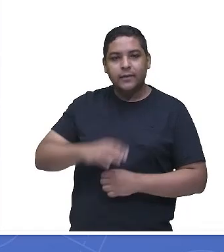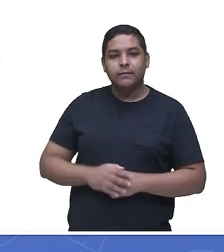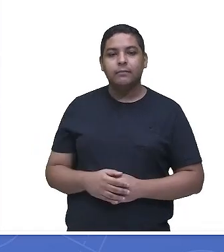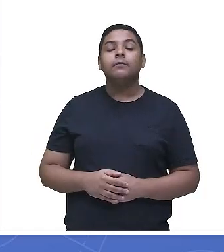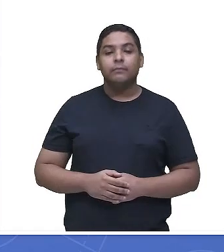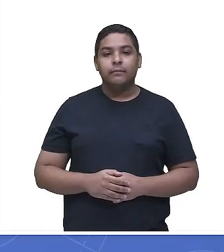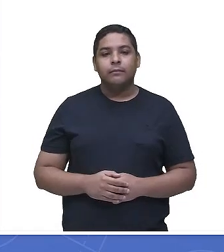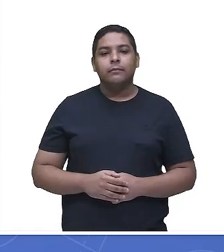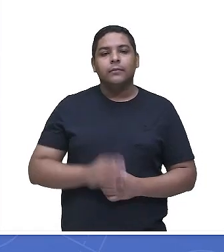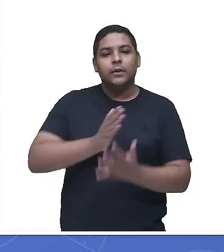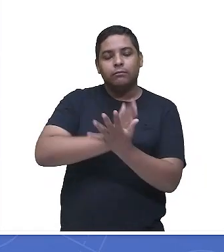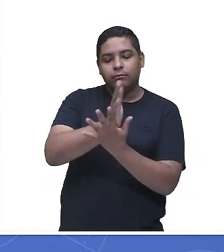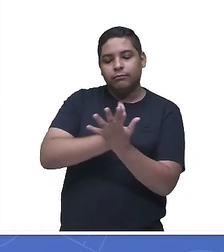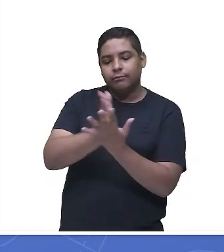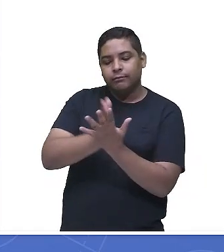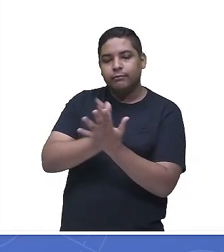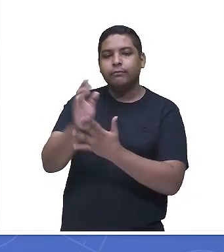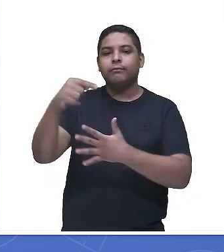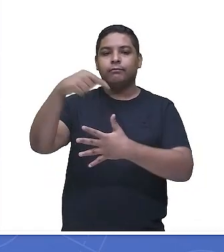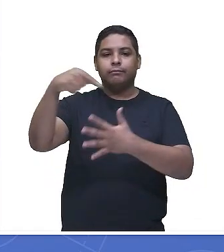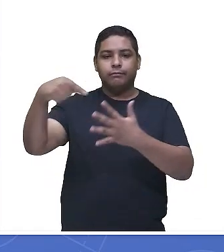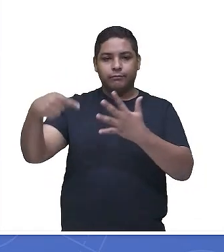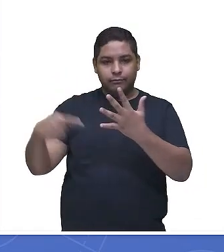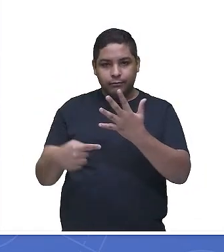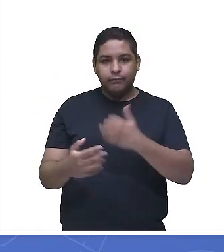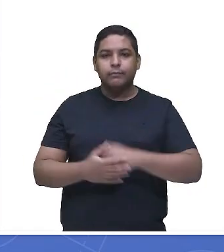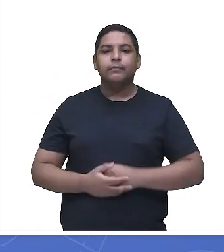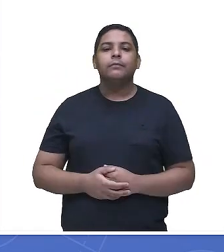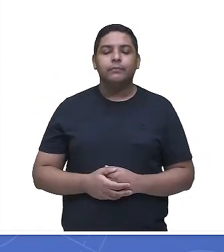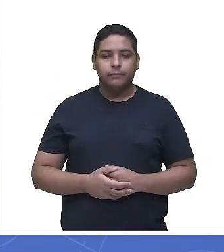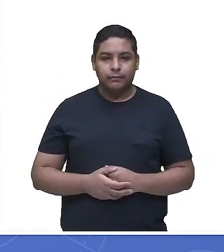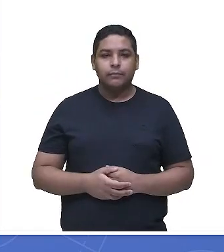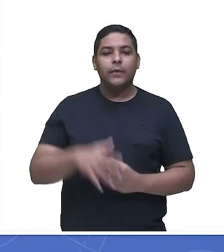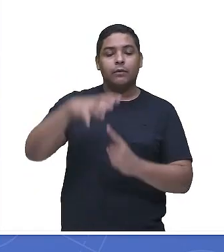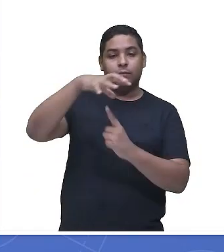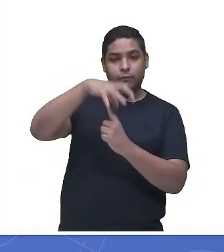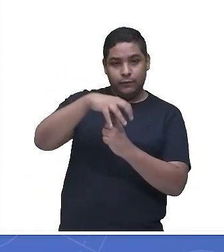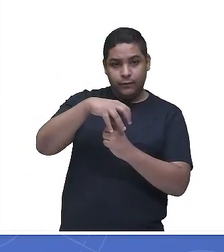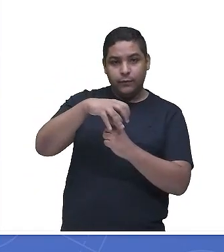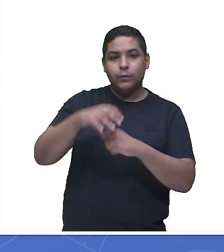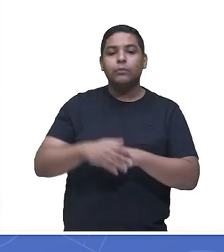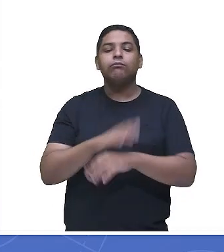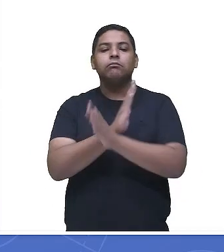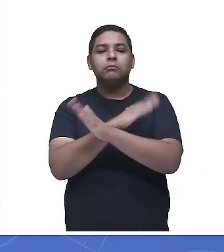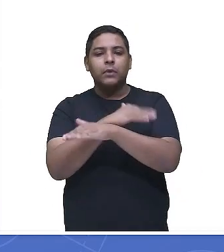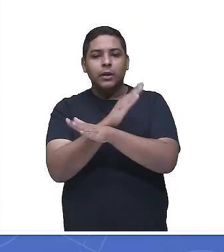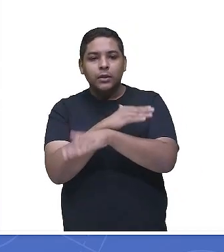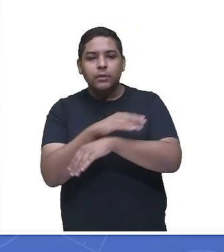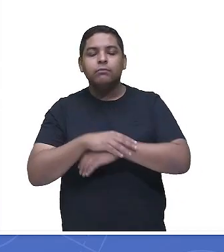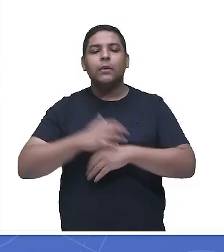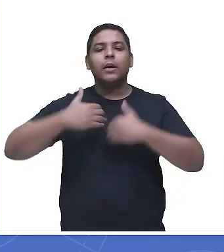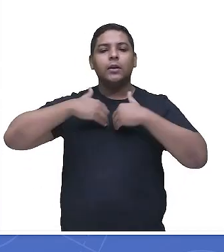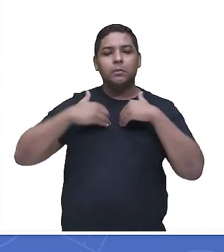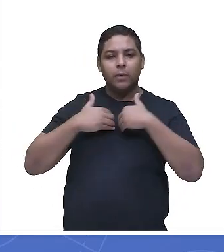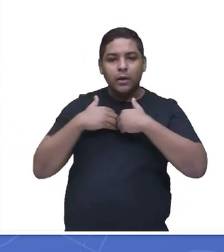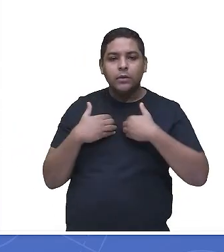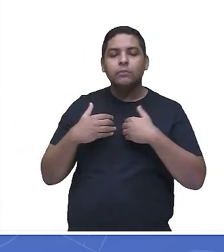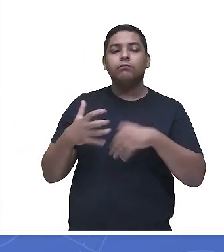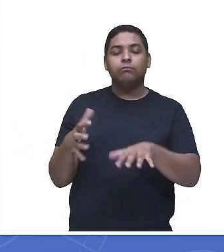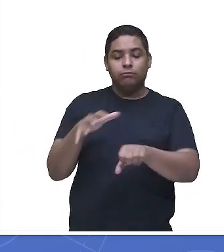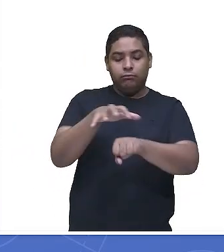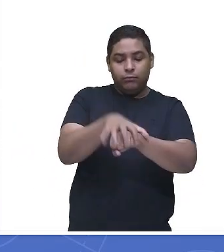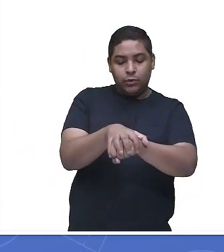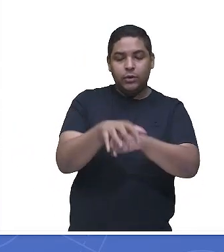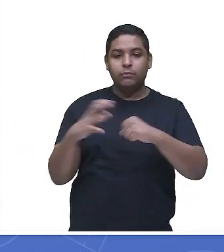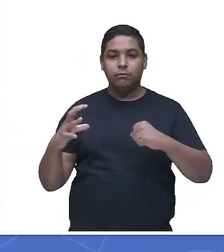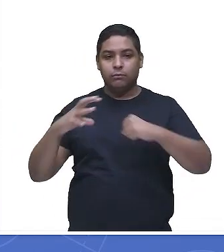5 grupos, grandes grupos. Os fungos, as plantas, os animais, o reino protista e o reino monera. Beleza? Agora